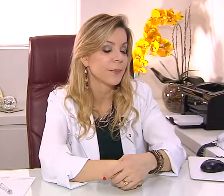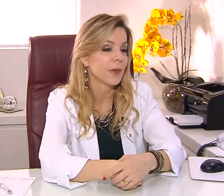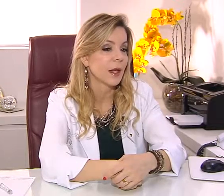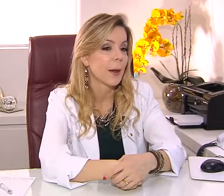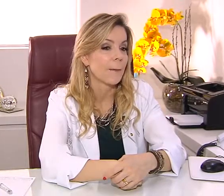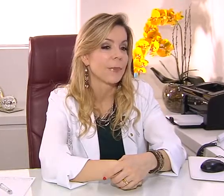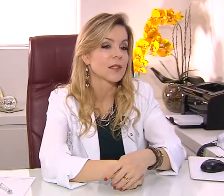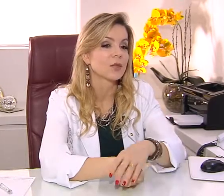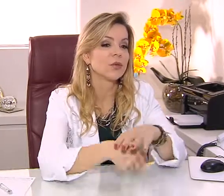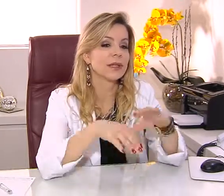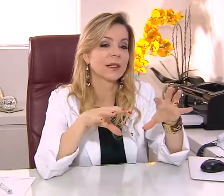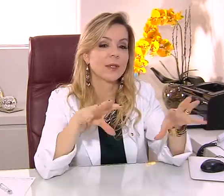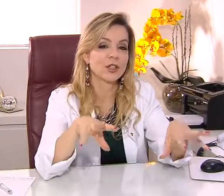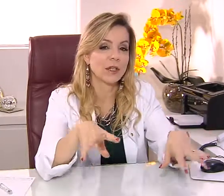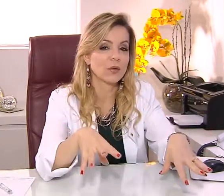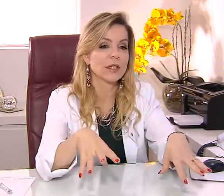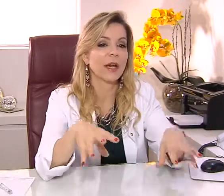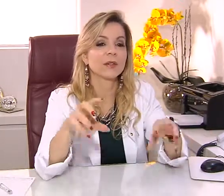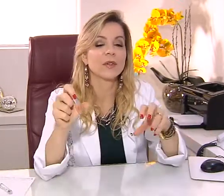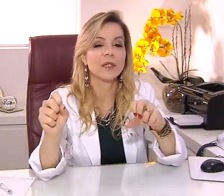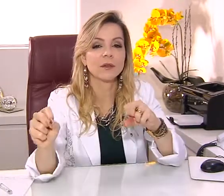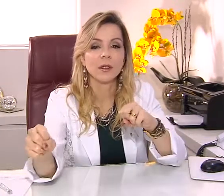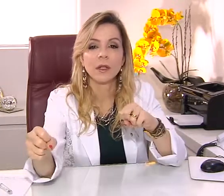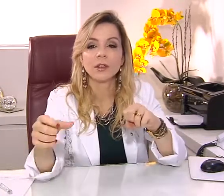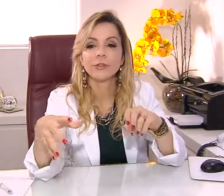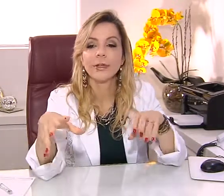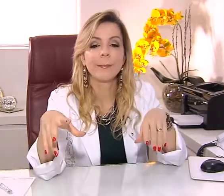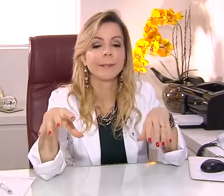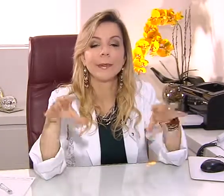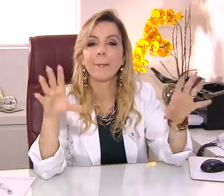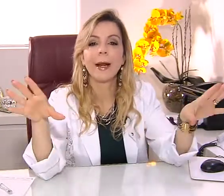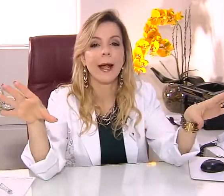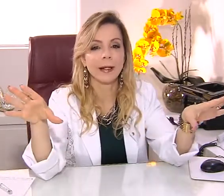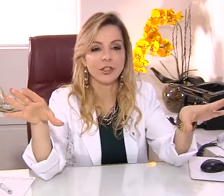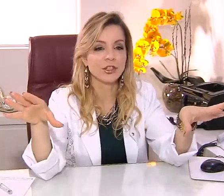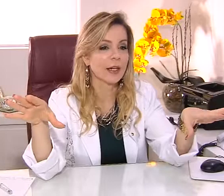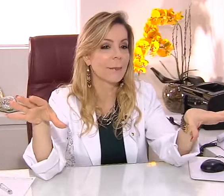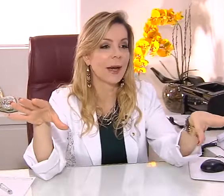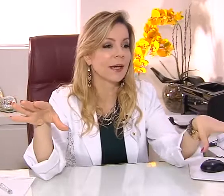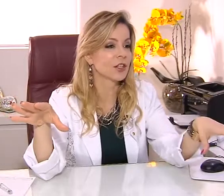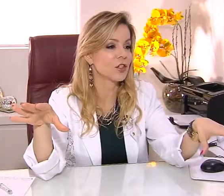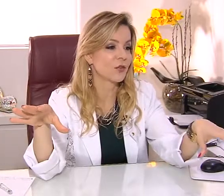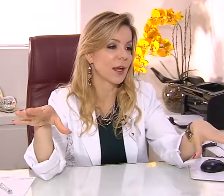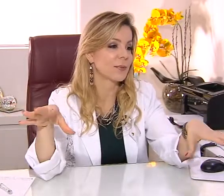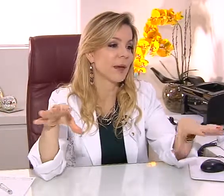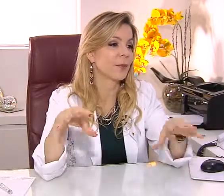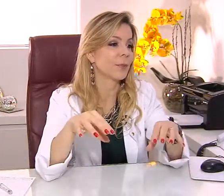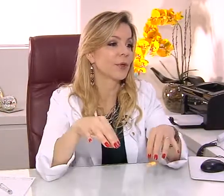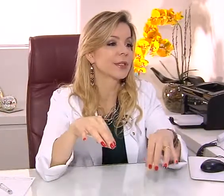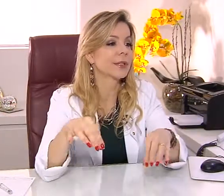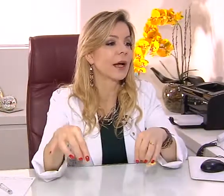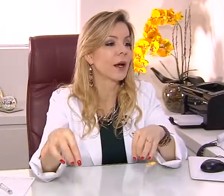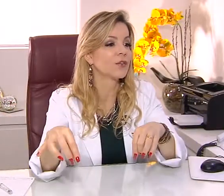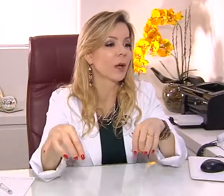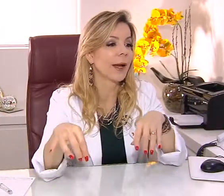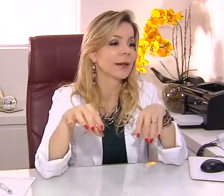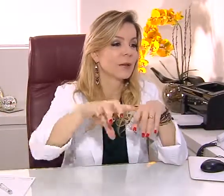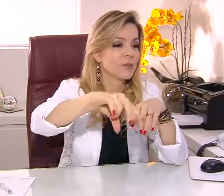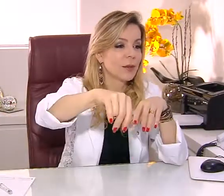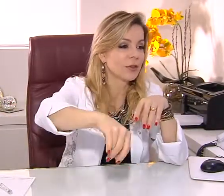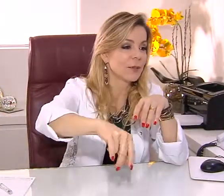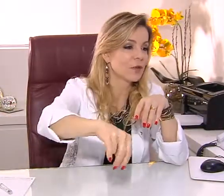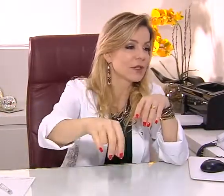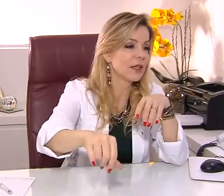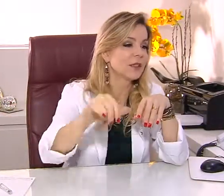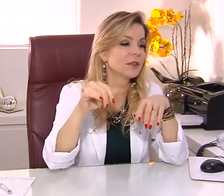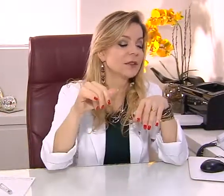né? Mas tudo que você tá mexendo na cozinha, tô fazendo... na praia, a gente tá na praia, o que a gente faz? Pega uma porção de camarão,